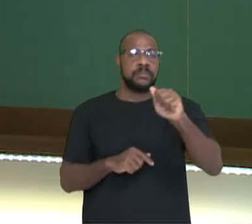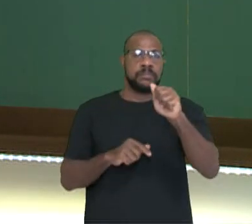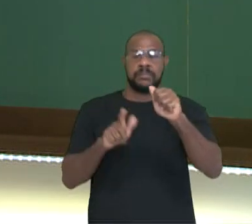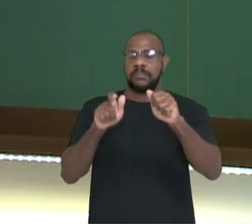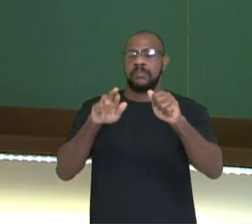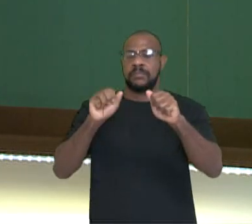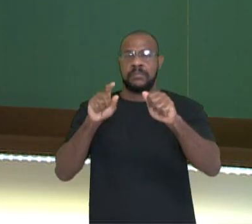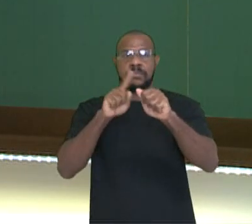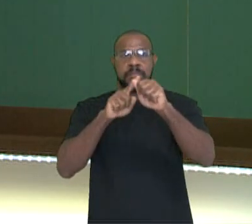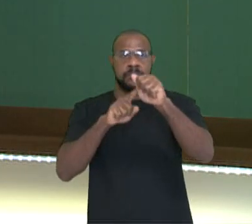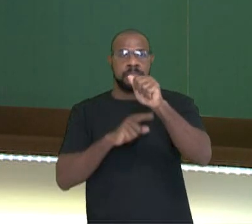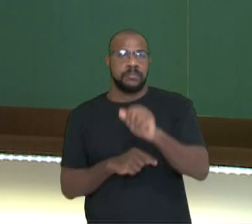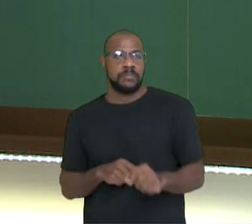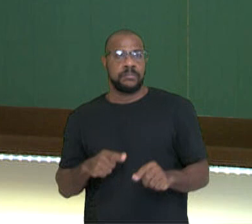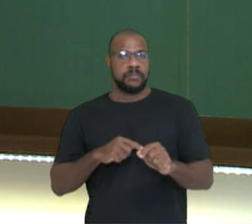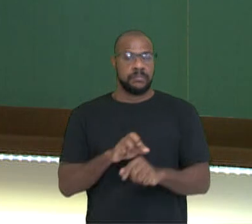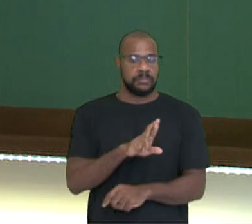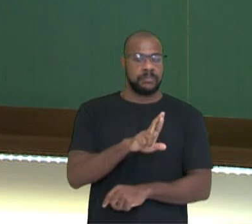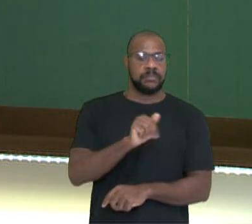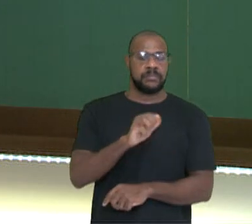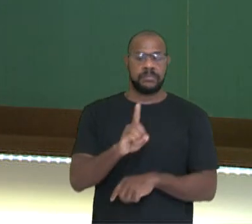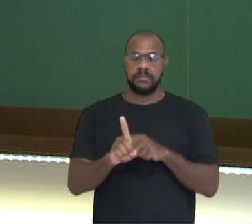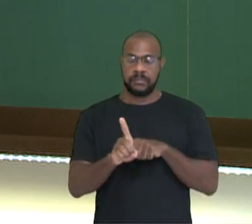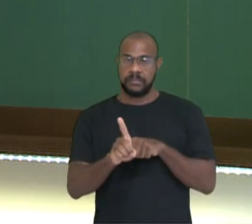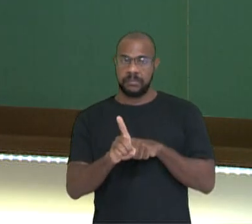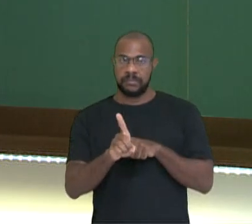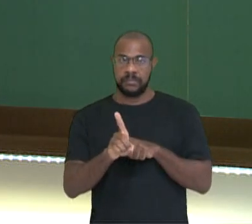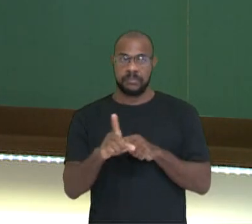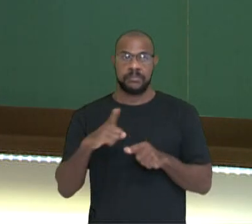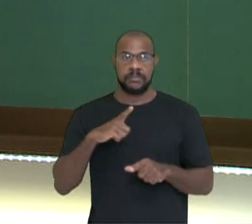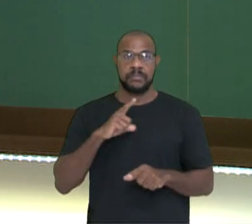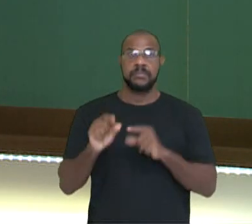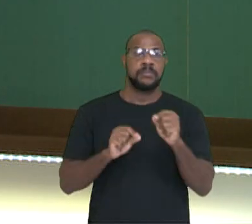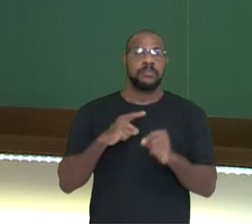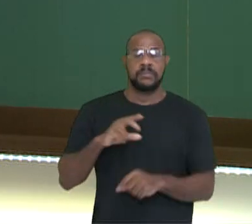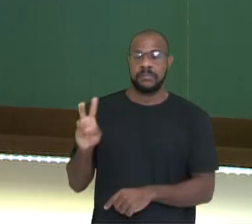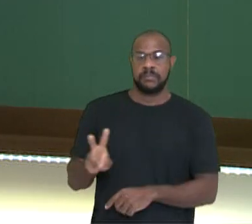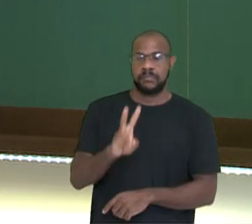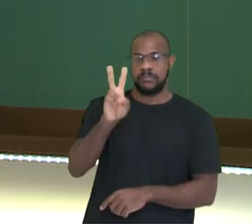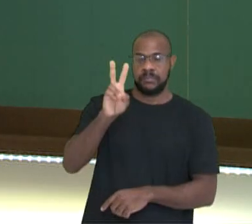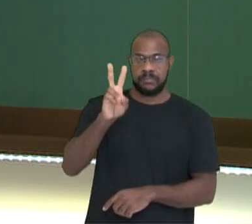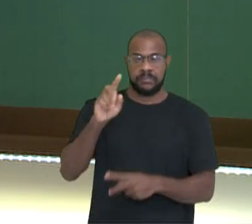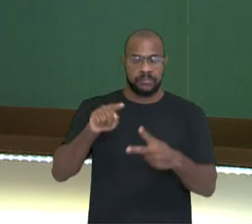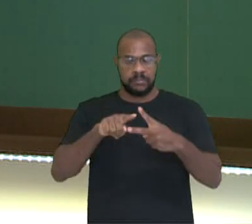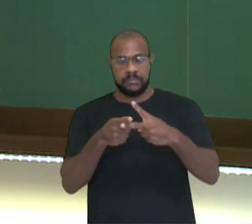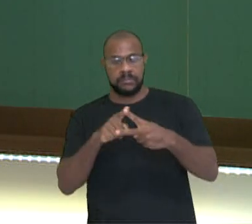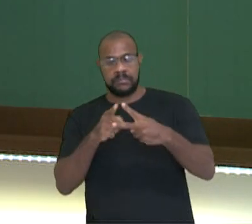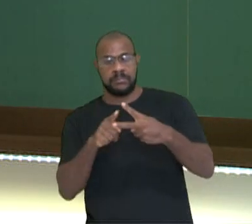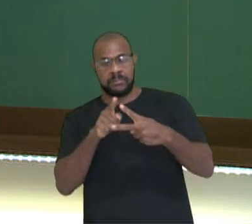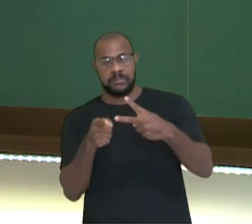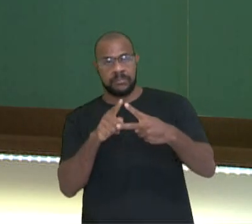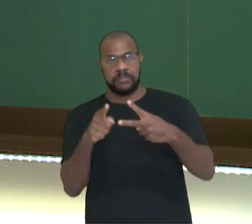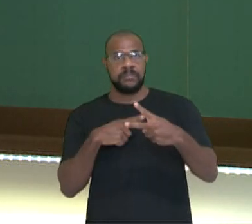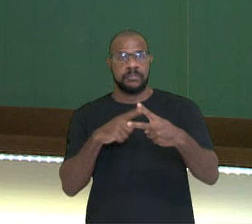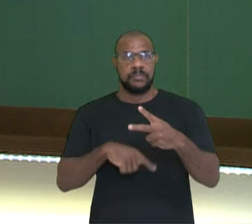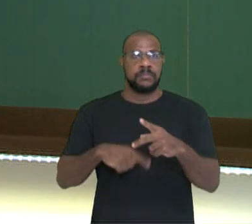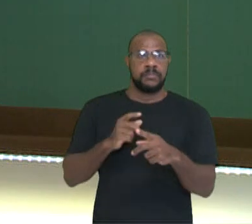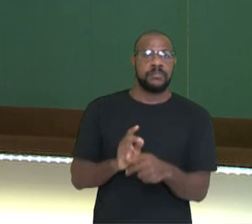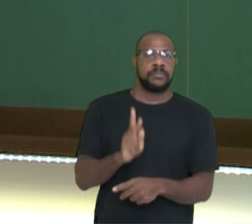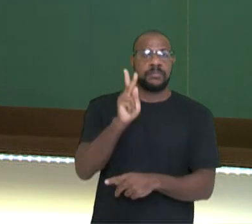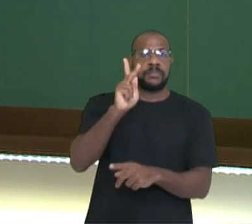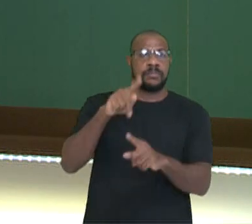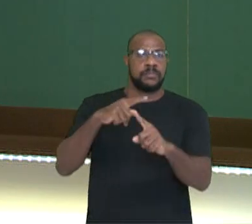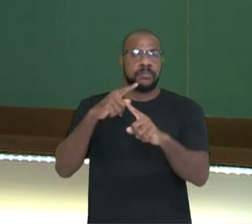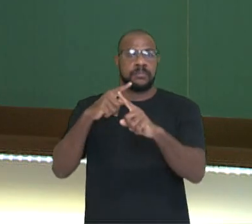graus e para ângulos dados em radianos, que consiste no quê? O valor do ângulo mais k vezes